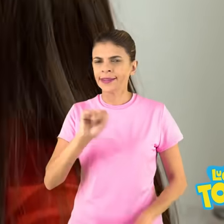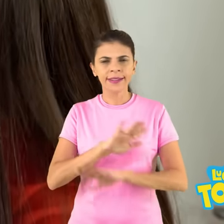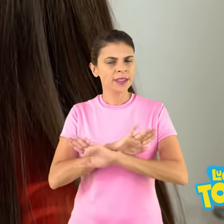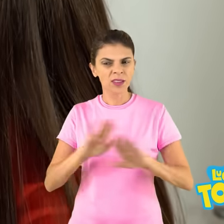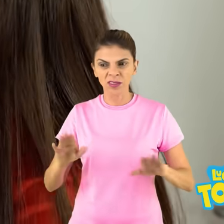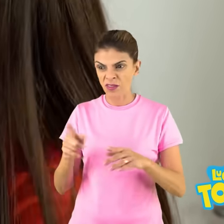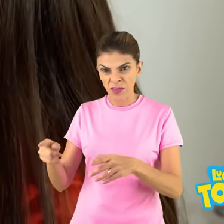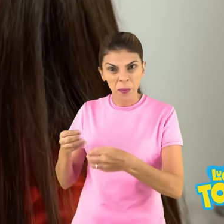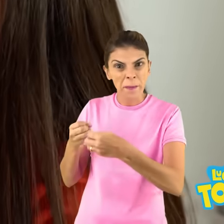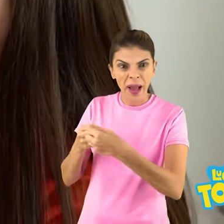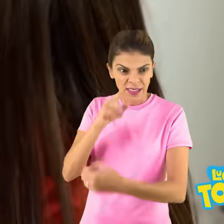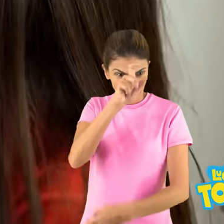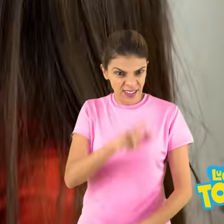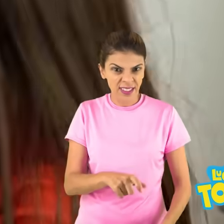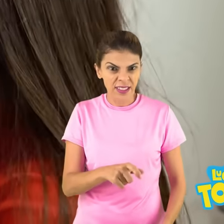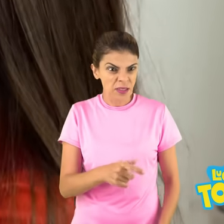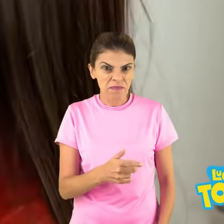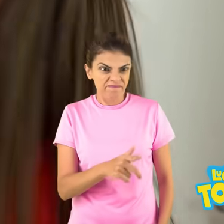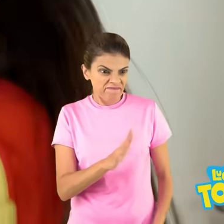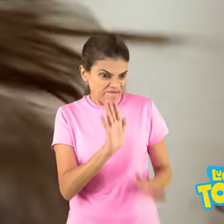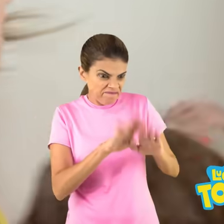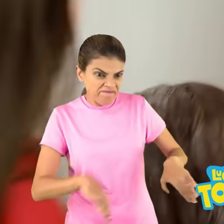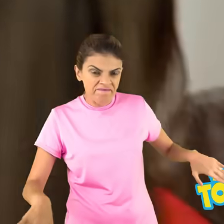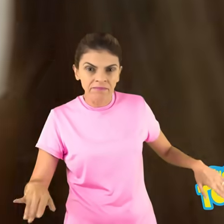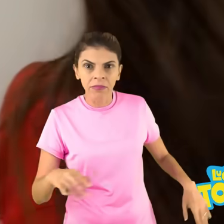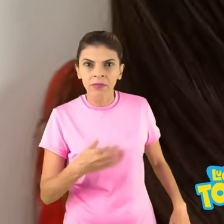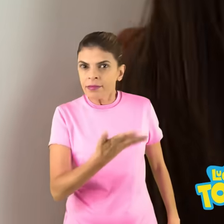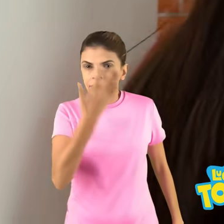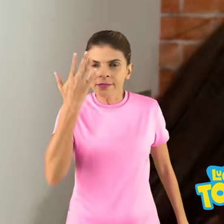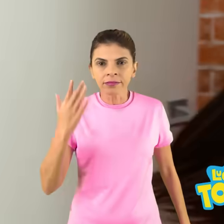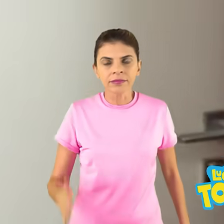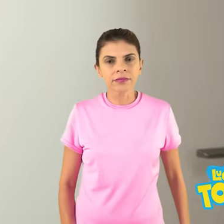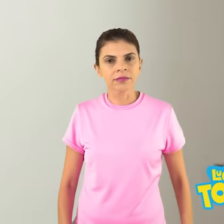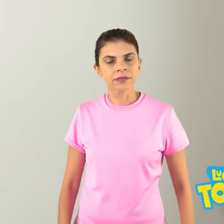chegar perto desse pirado. Vem.